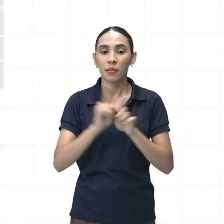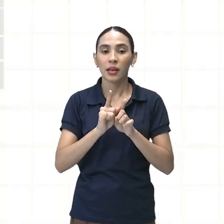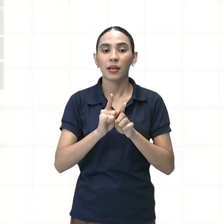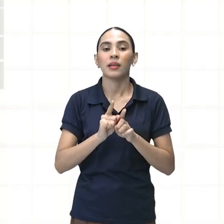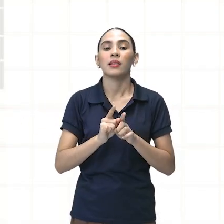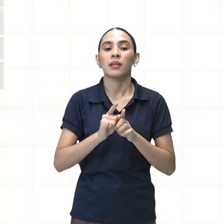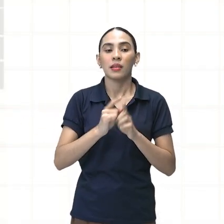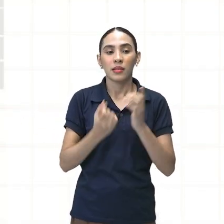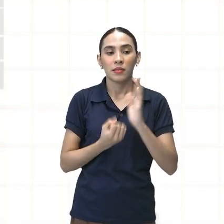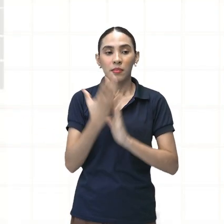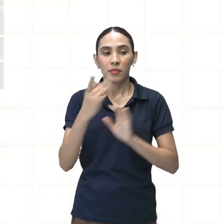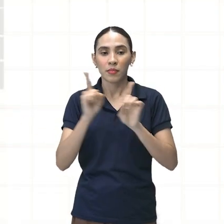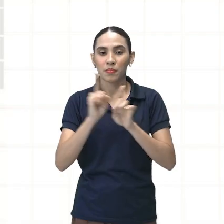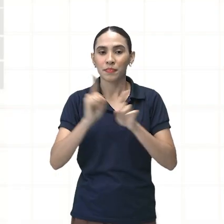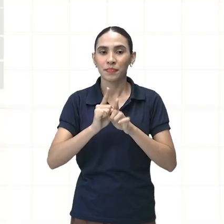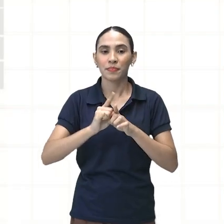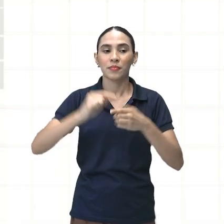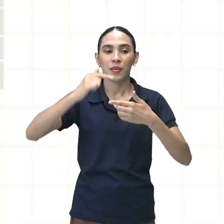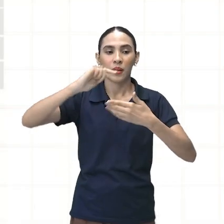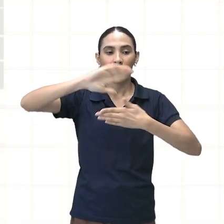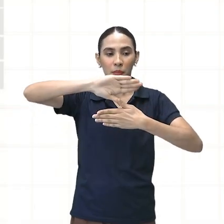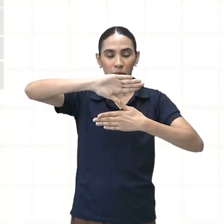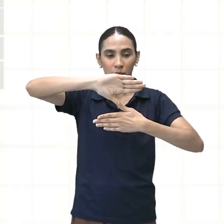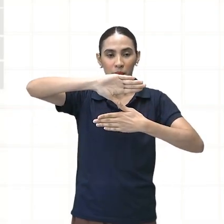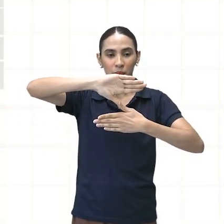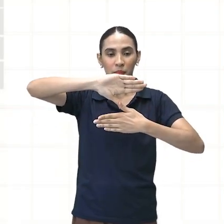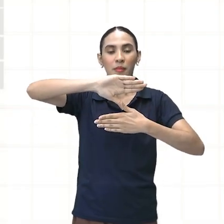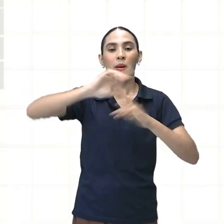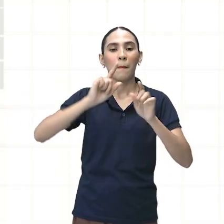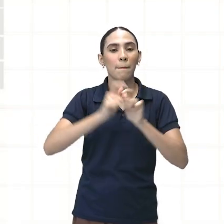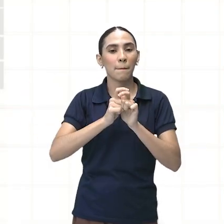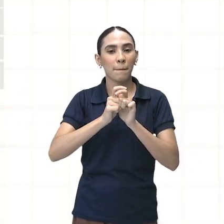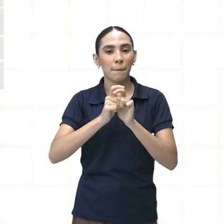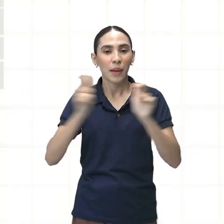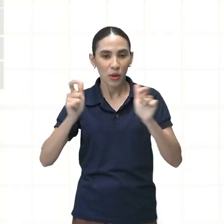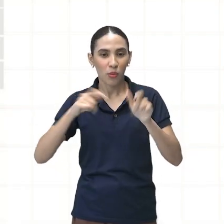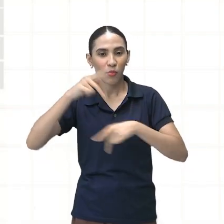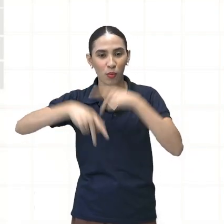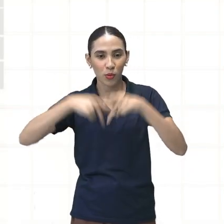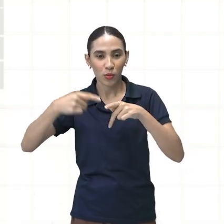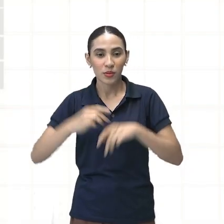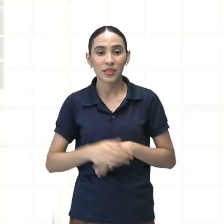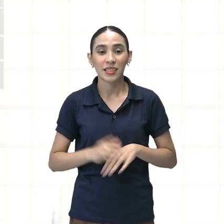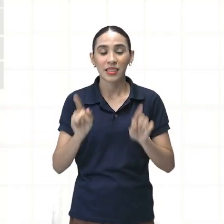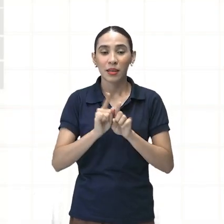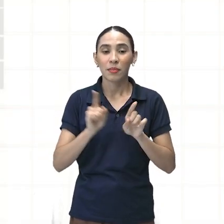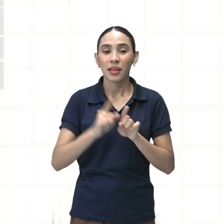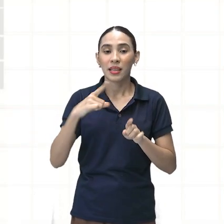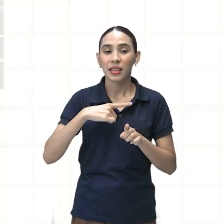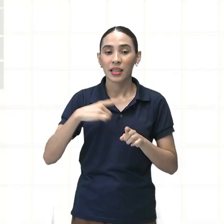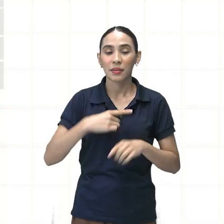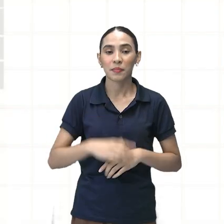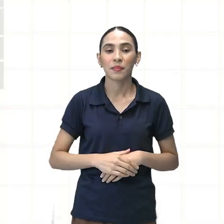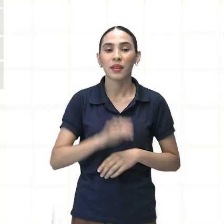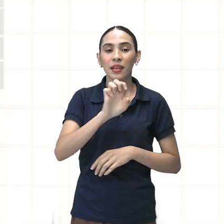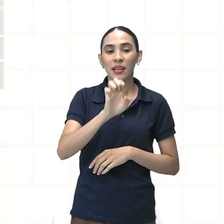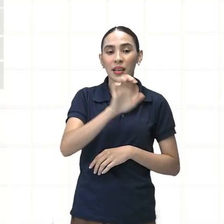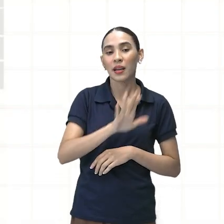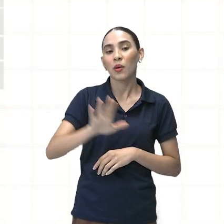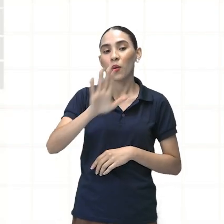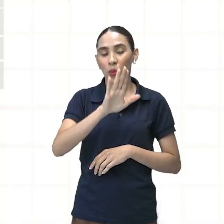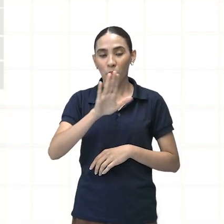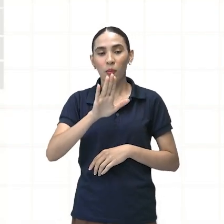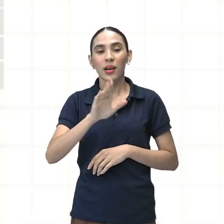ali o continente americano, e o continente americano seria o terceiro continente mais populoso do mundo. E a gente tem a Europa, que